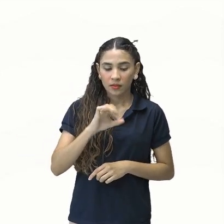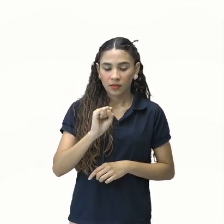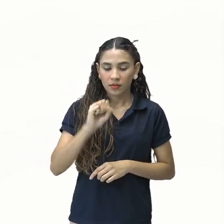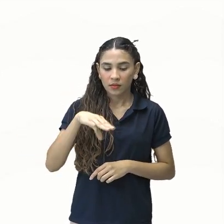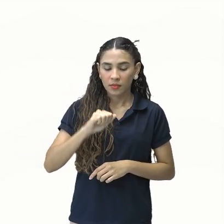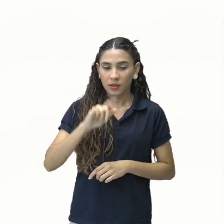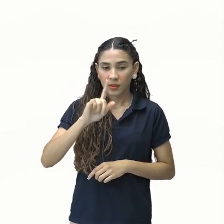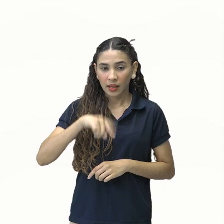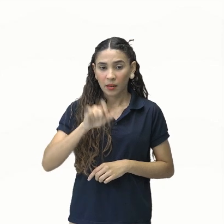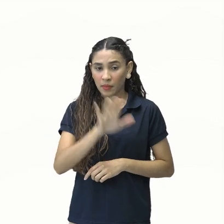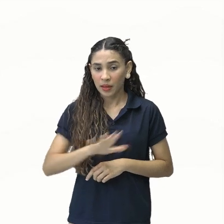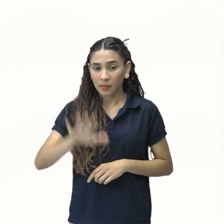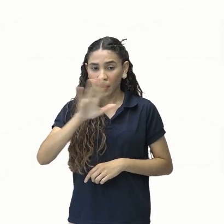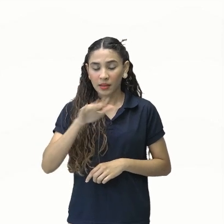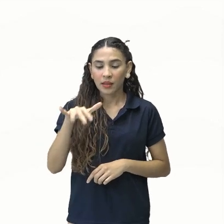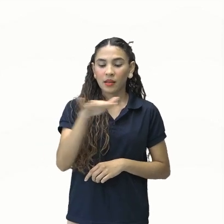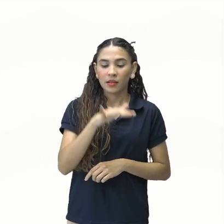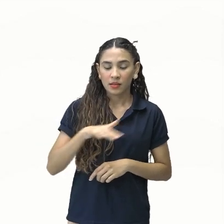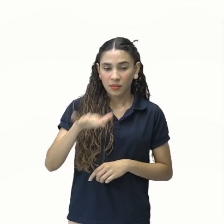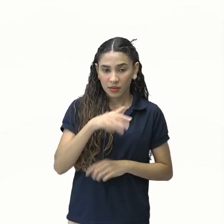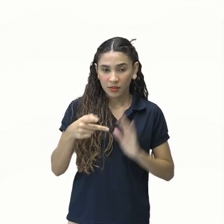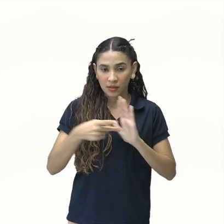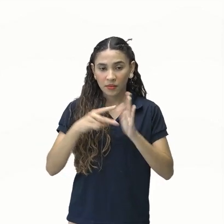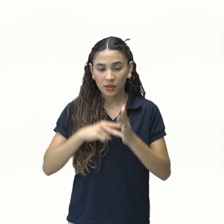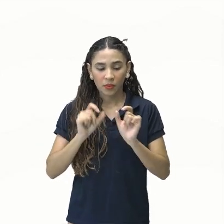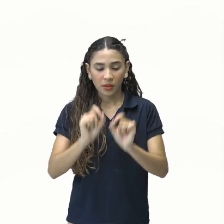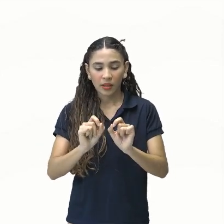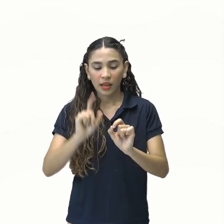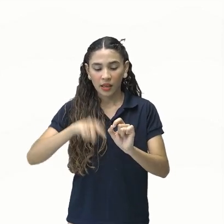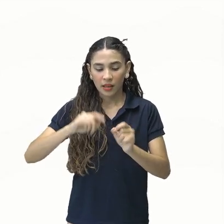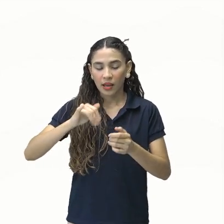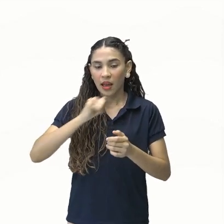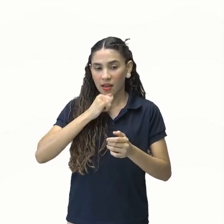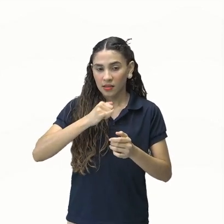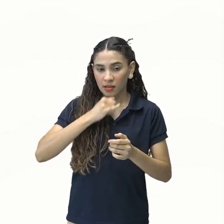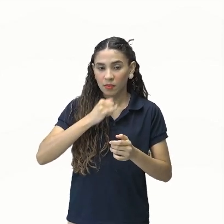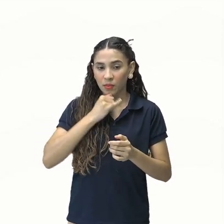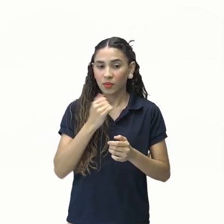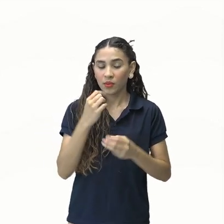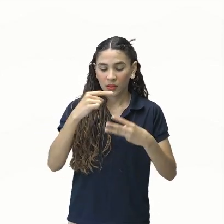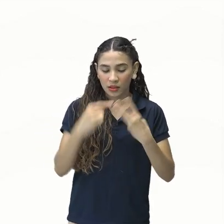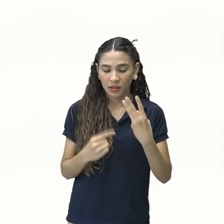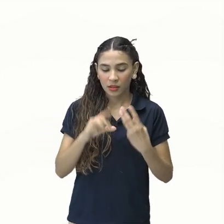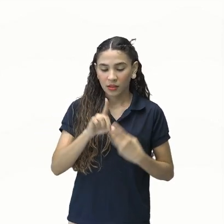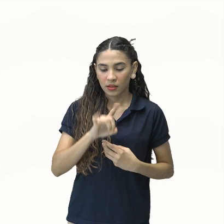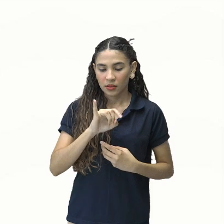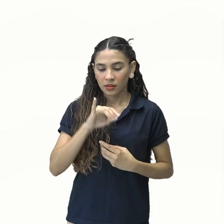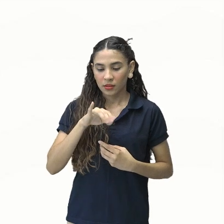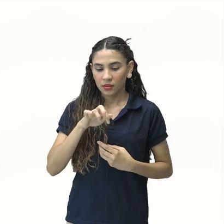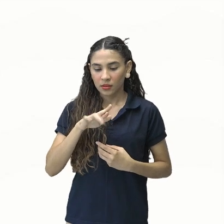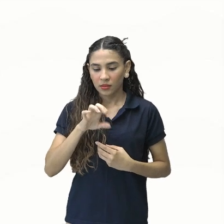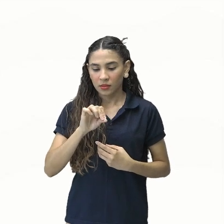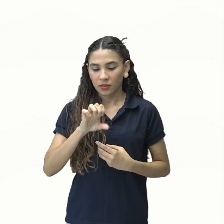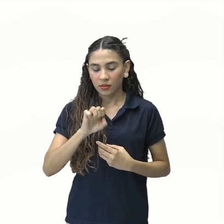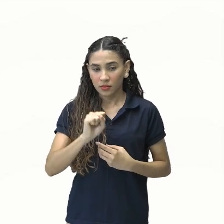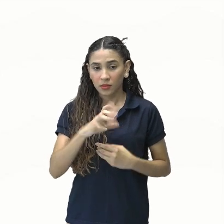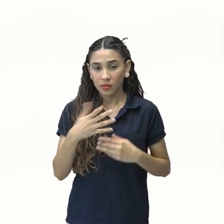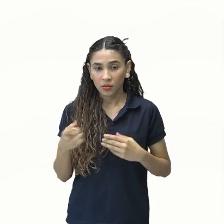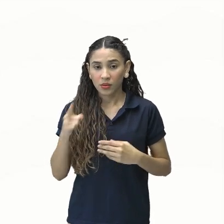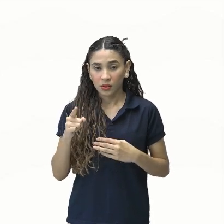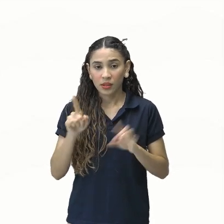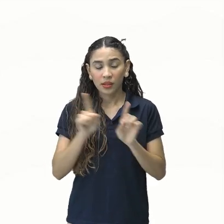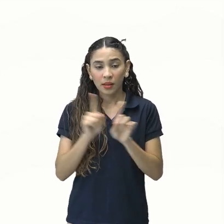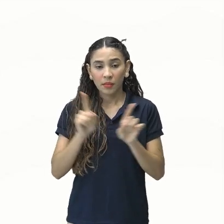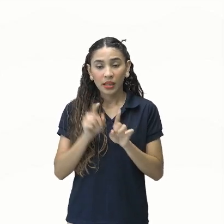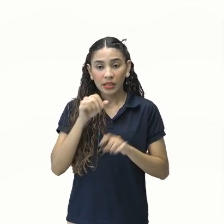uma figura espacial, ou seja, é uma figura com 3 dimensões. E nas figuras com